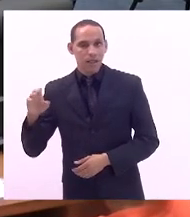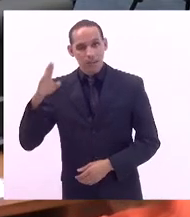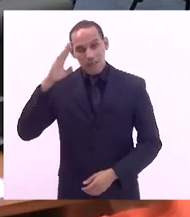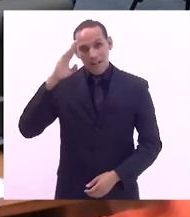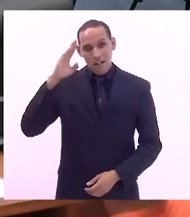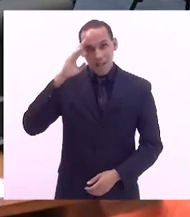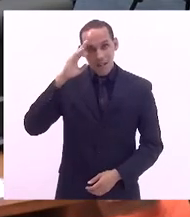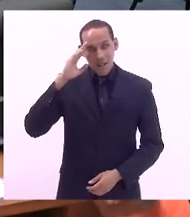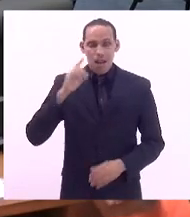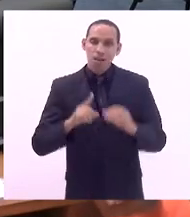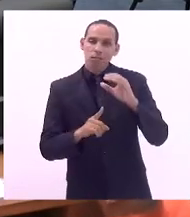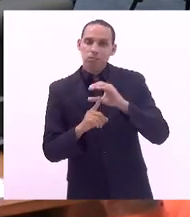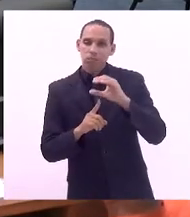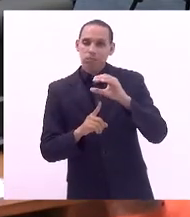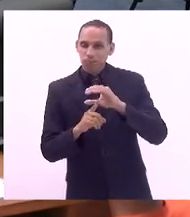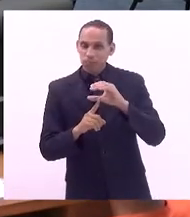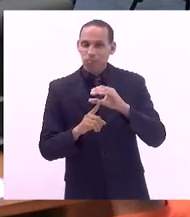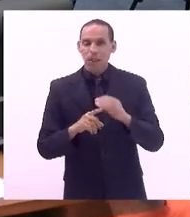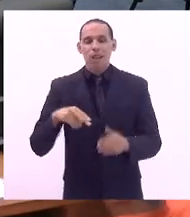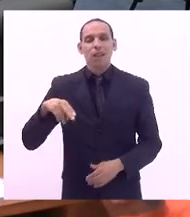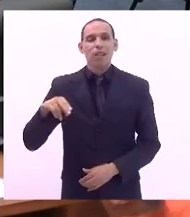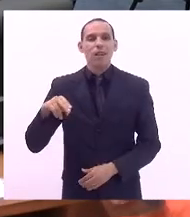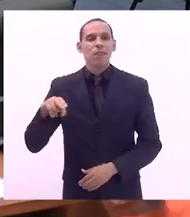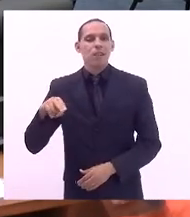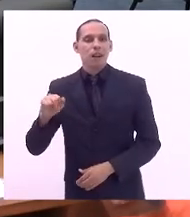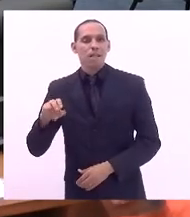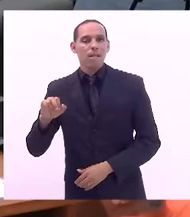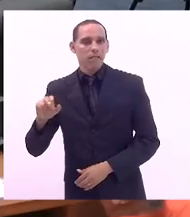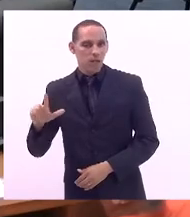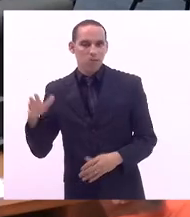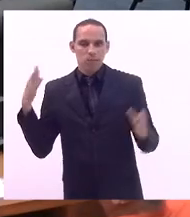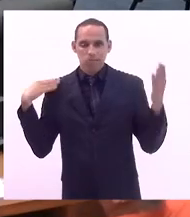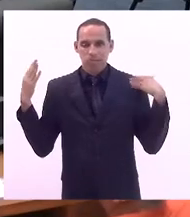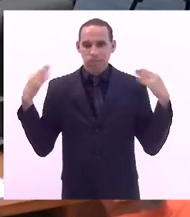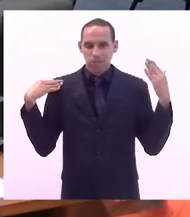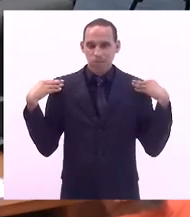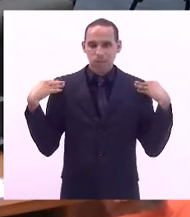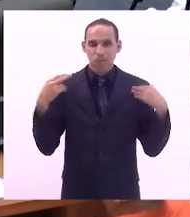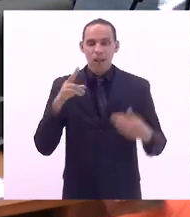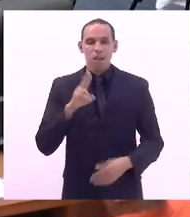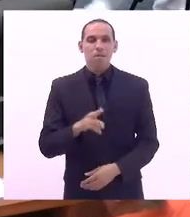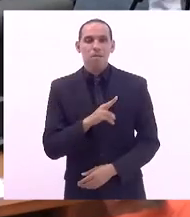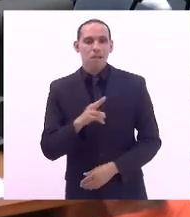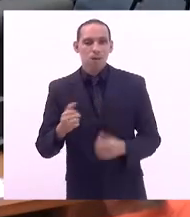naval Padre adjunto do serviço de assistência religiosa